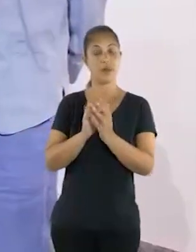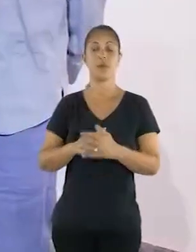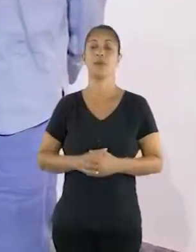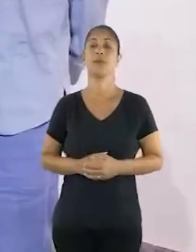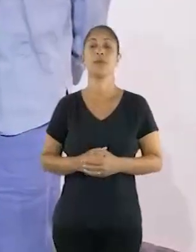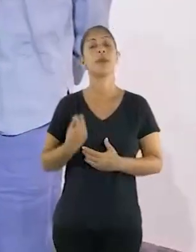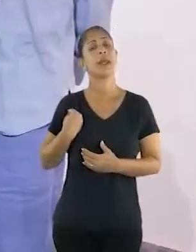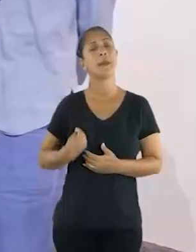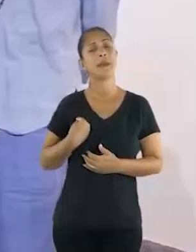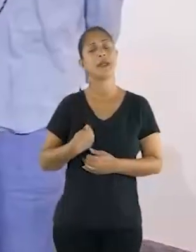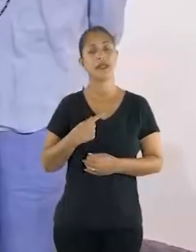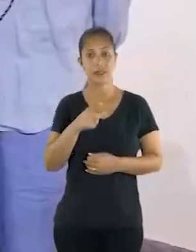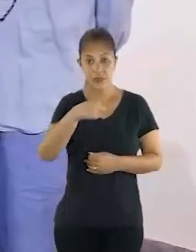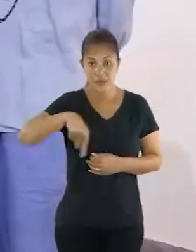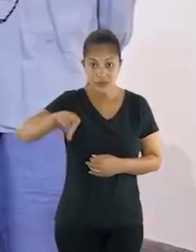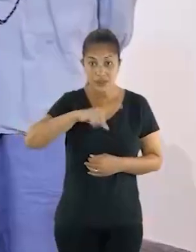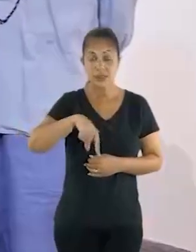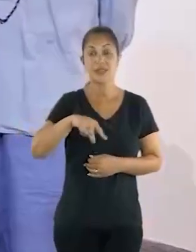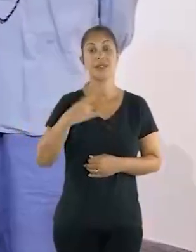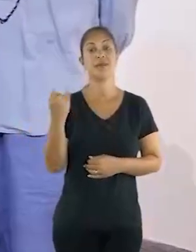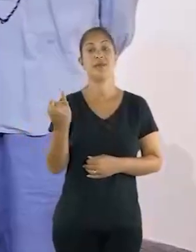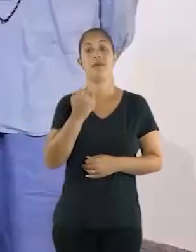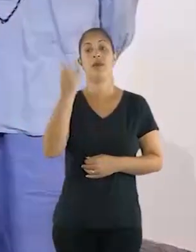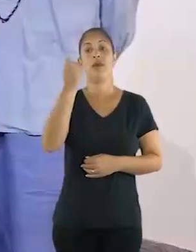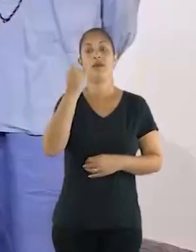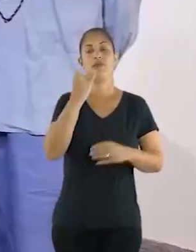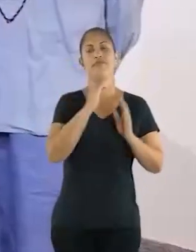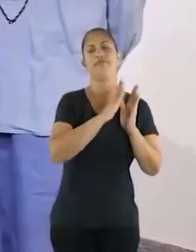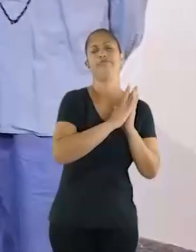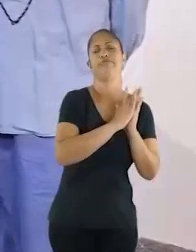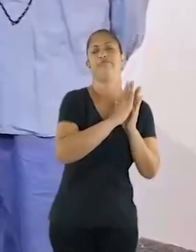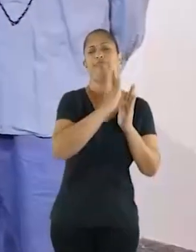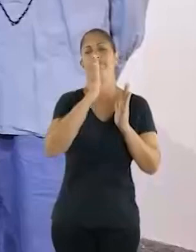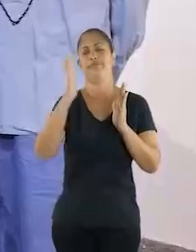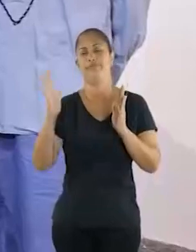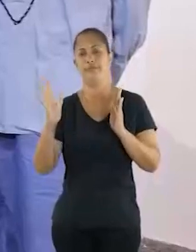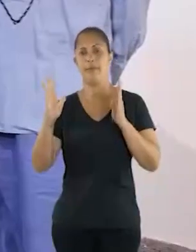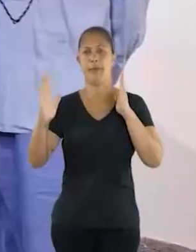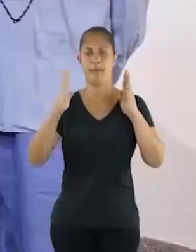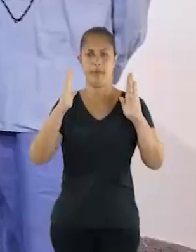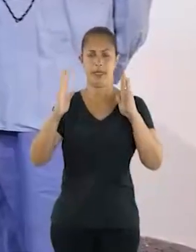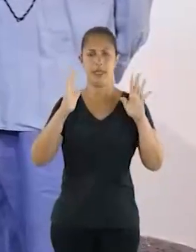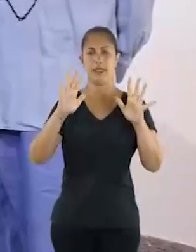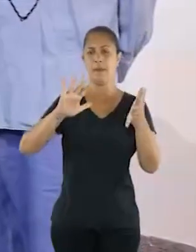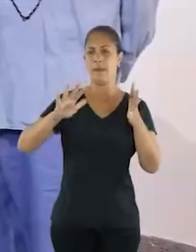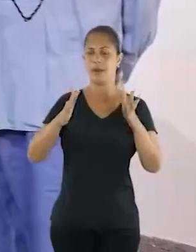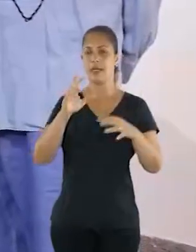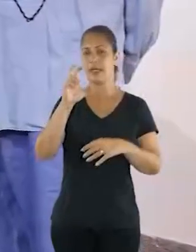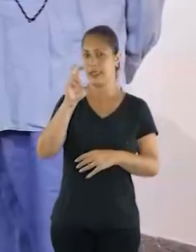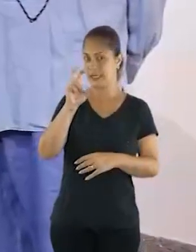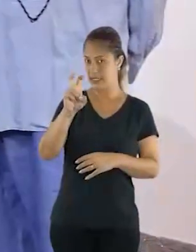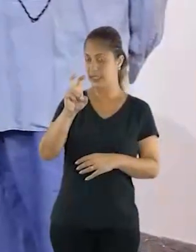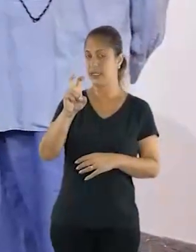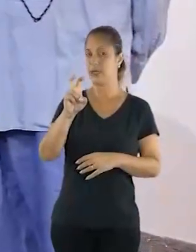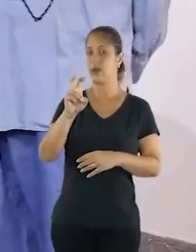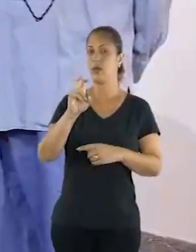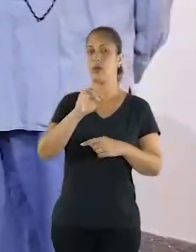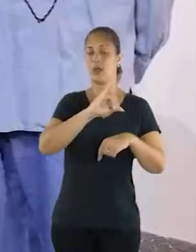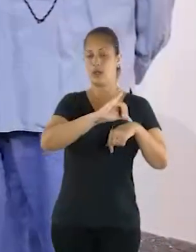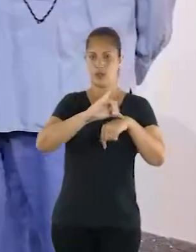a presença de vocês aqui é importante. Durante todo esse período, essas 5 edições